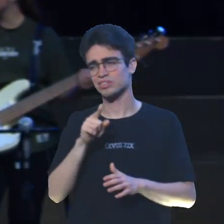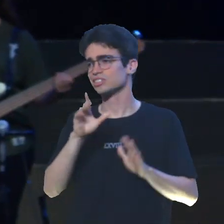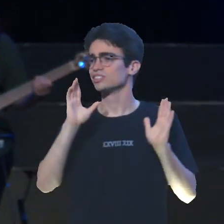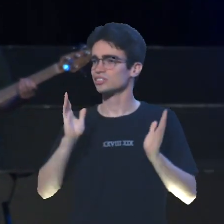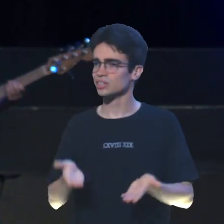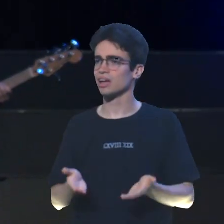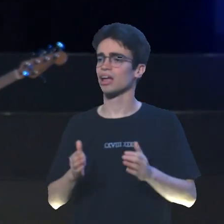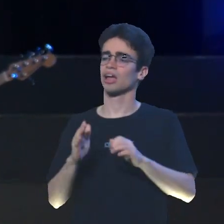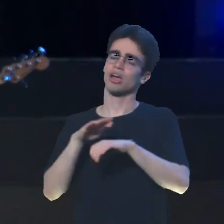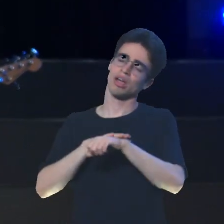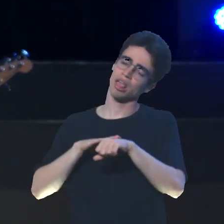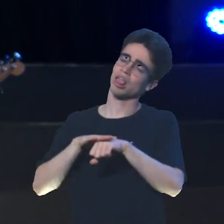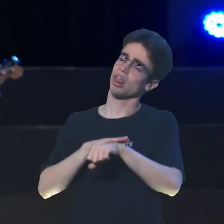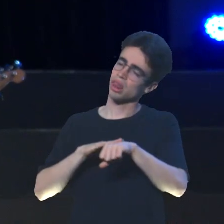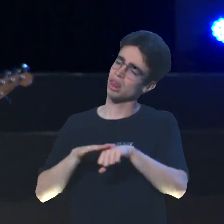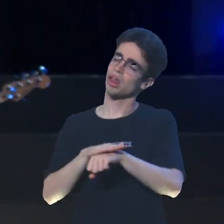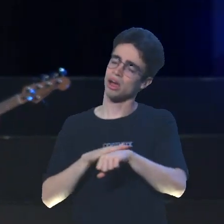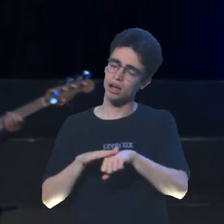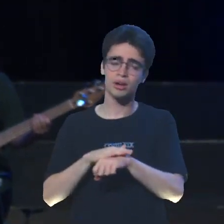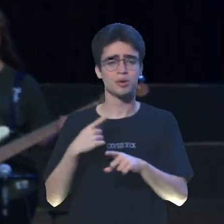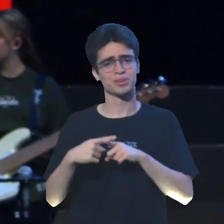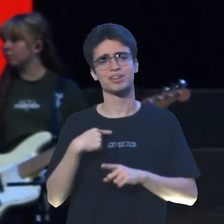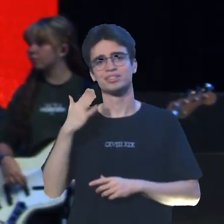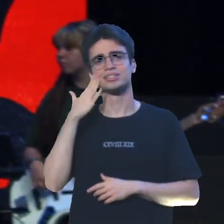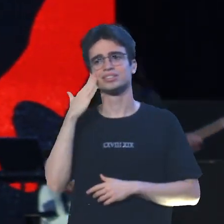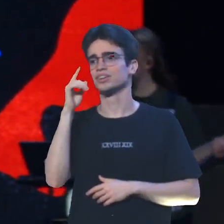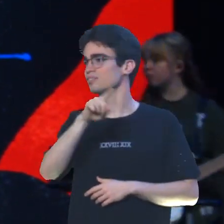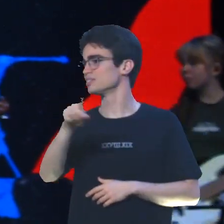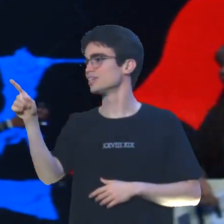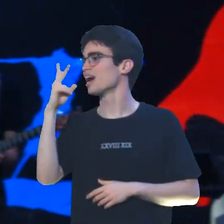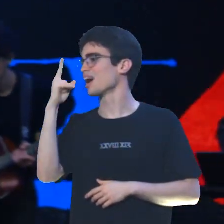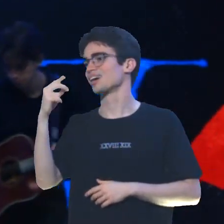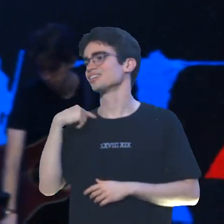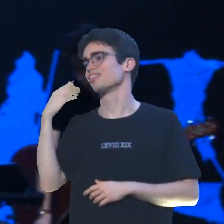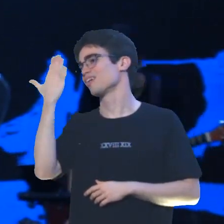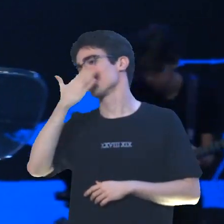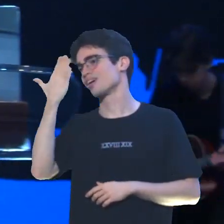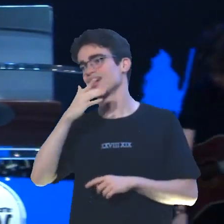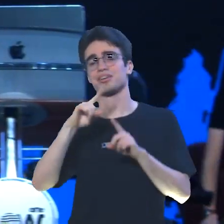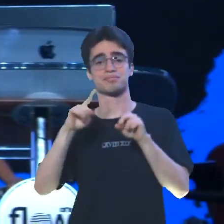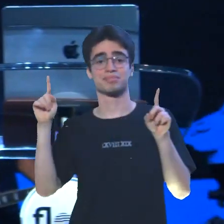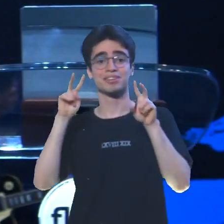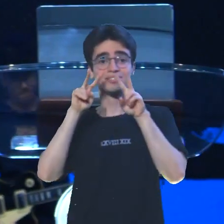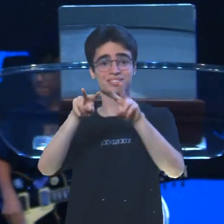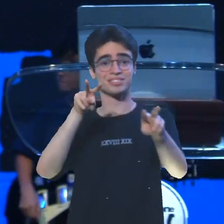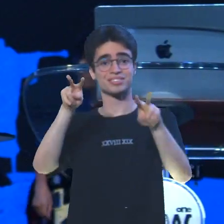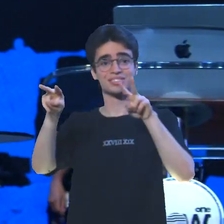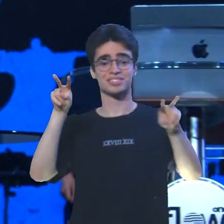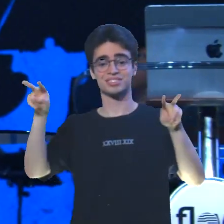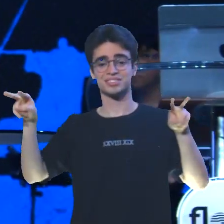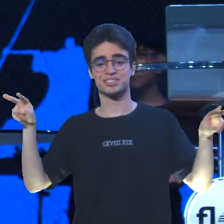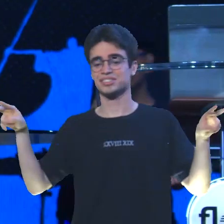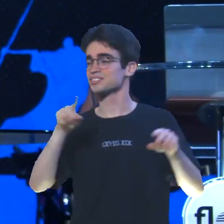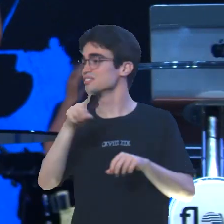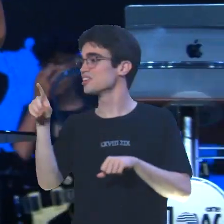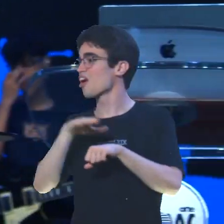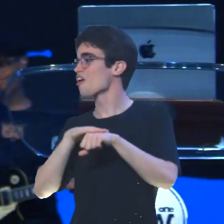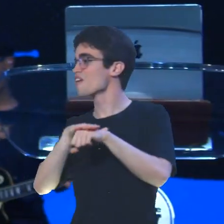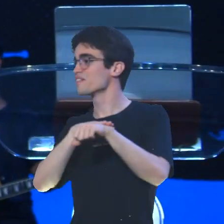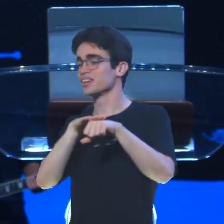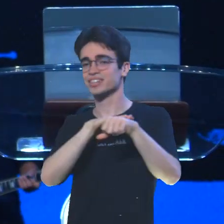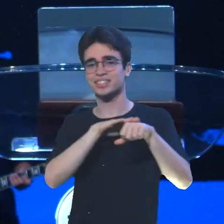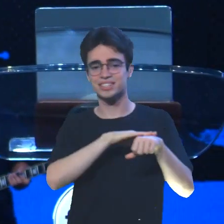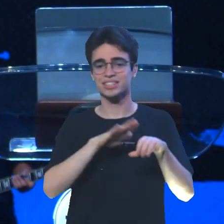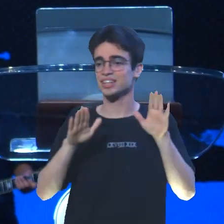Conversou o culto inteiro, porque eu sei que teve gente... Gente, vocês acham que não dá para ver, mas dá para ver muito vocês conversando aqui. Pode